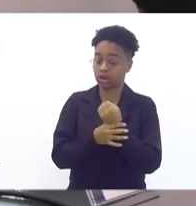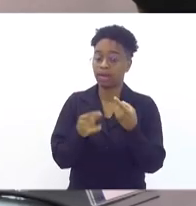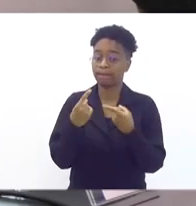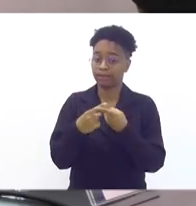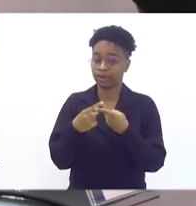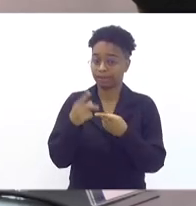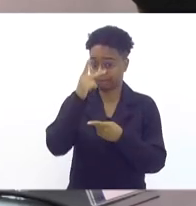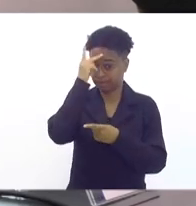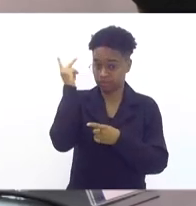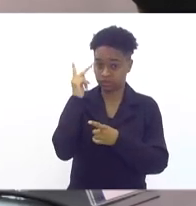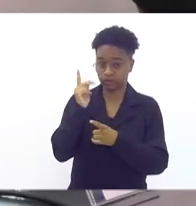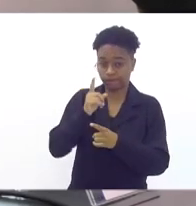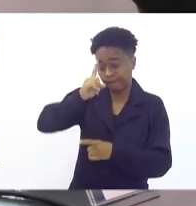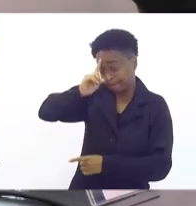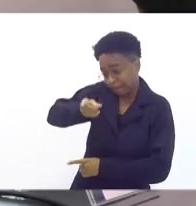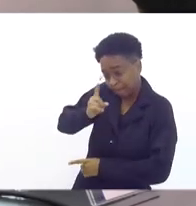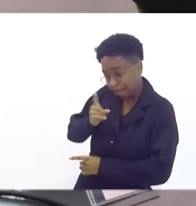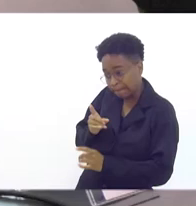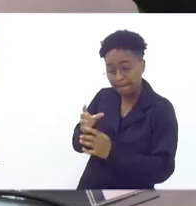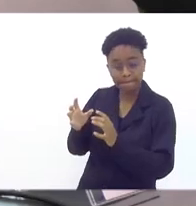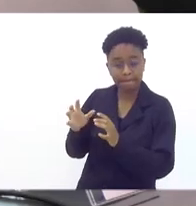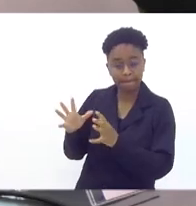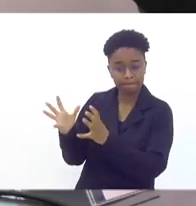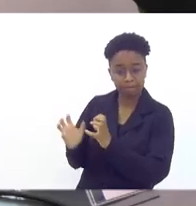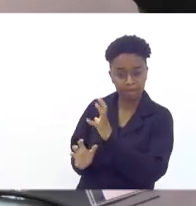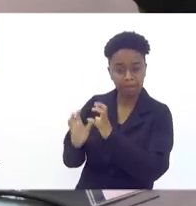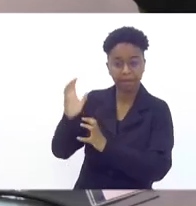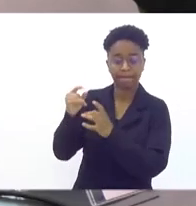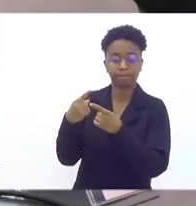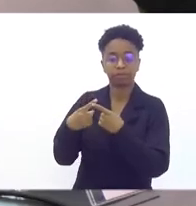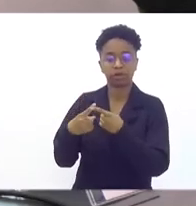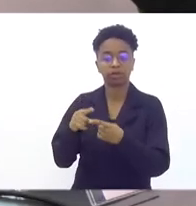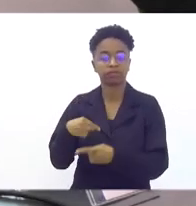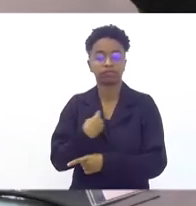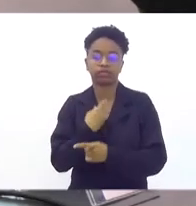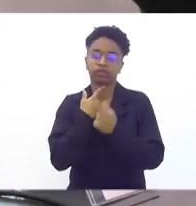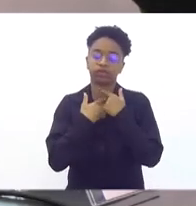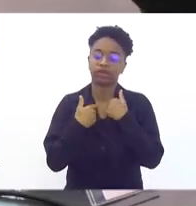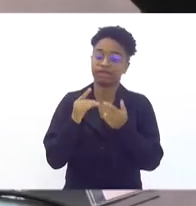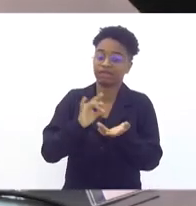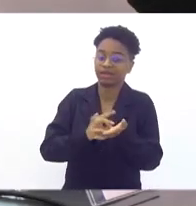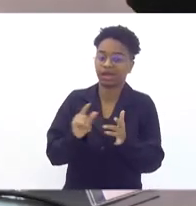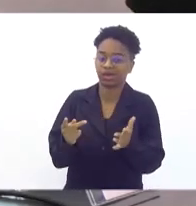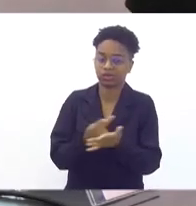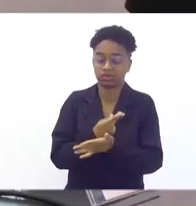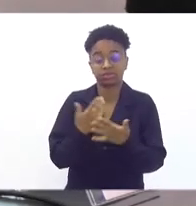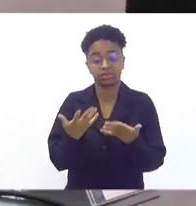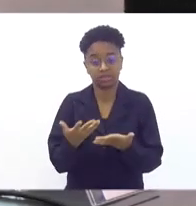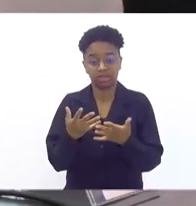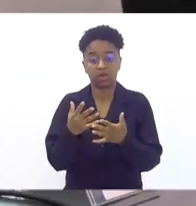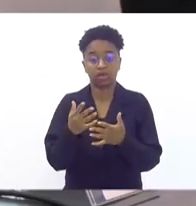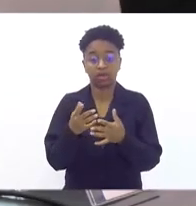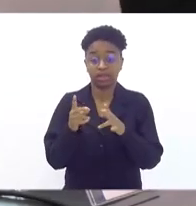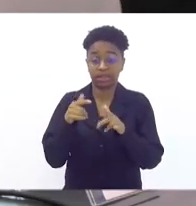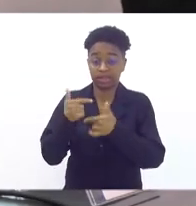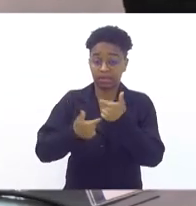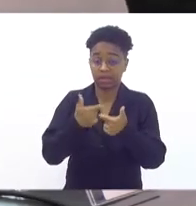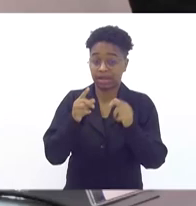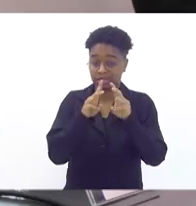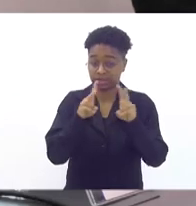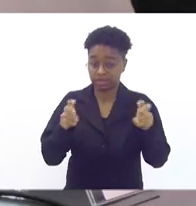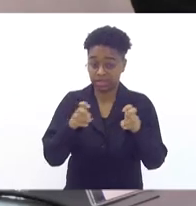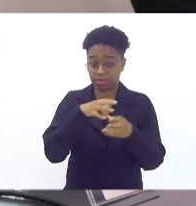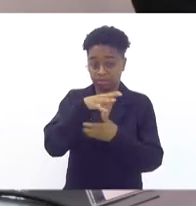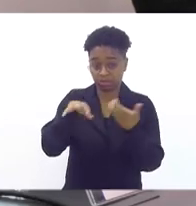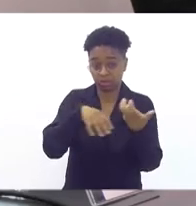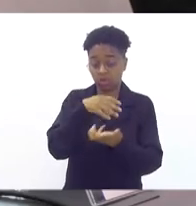estão em cima de nós só por nós queremos a verdade querermos o normal então mexer com desordel urbana só de começar pelo que